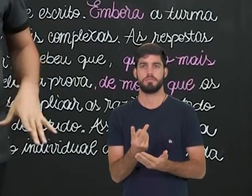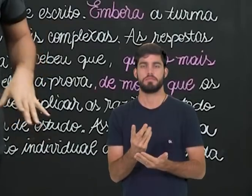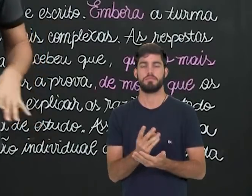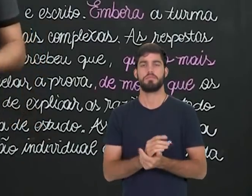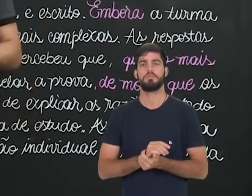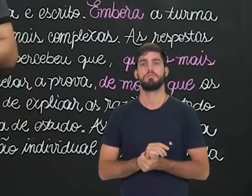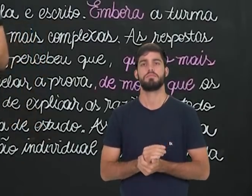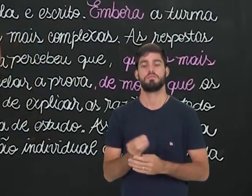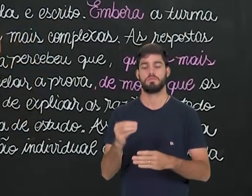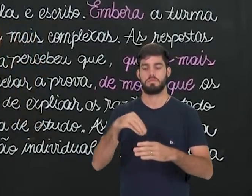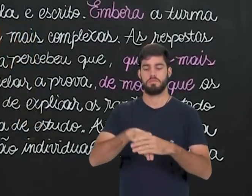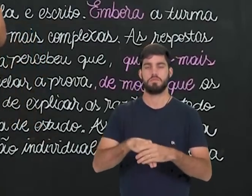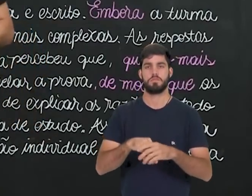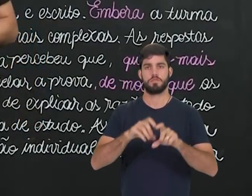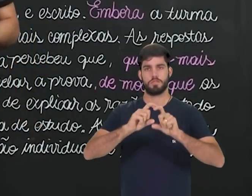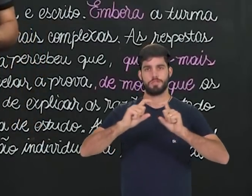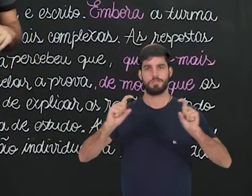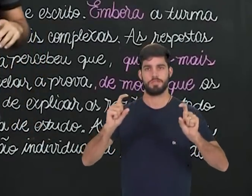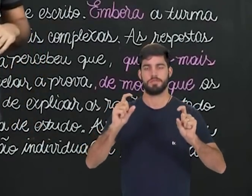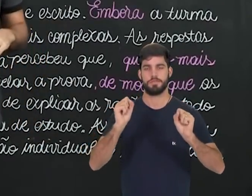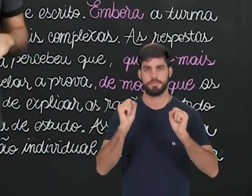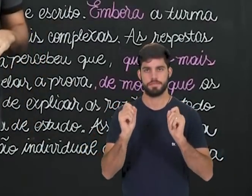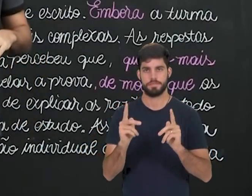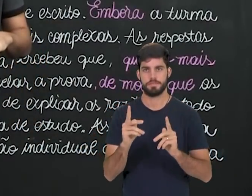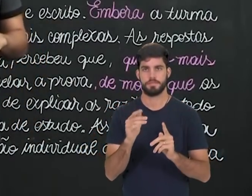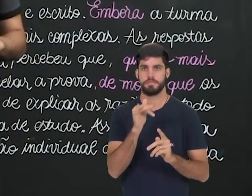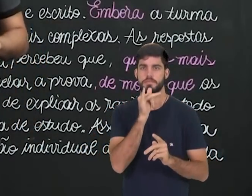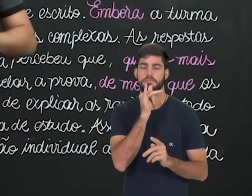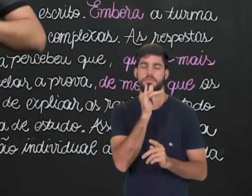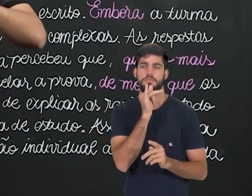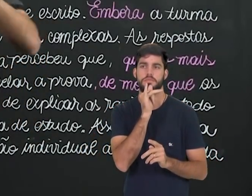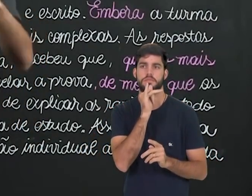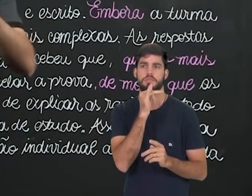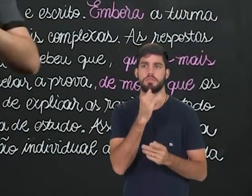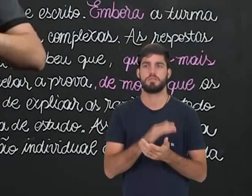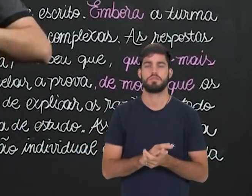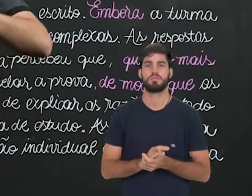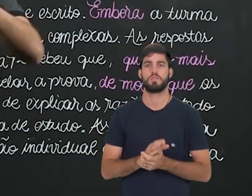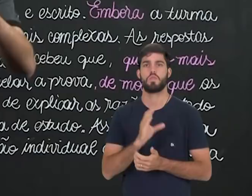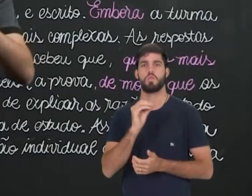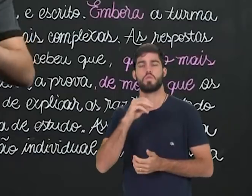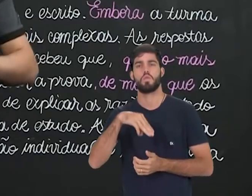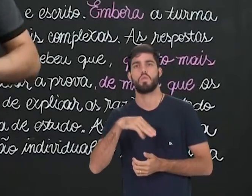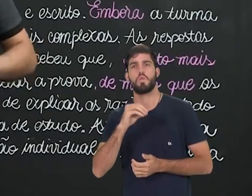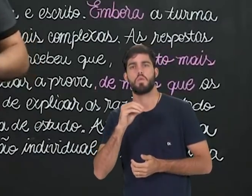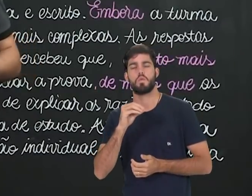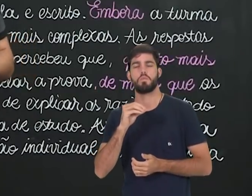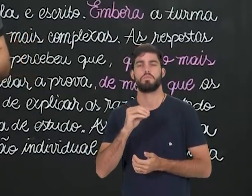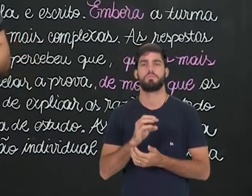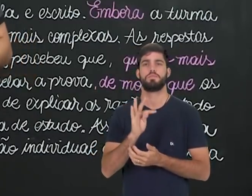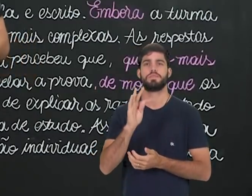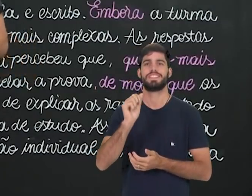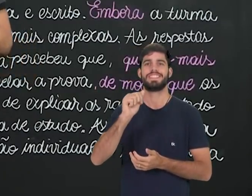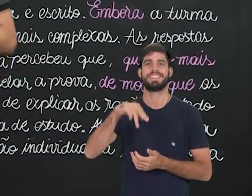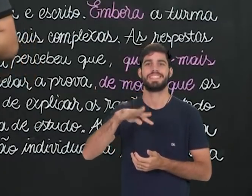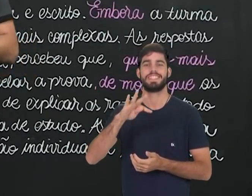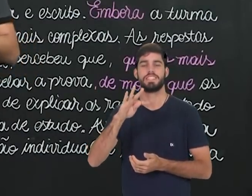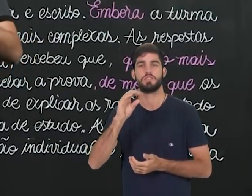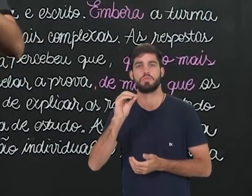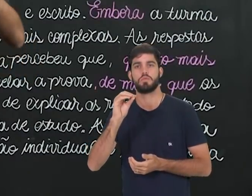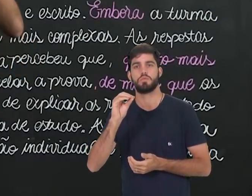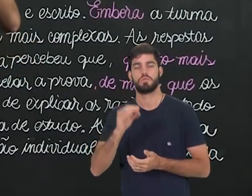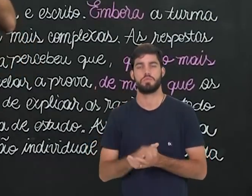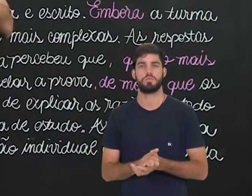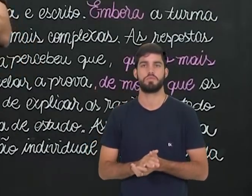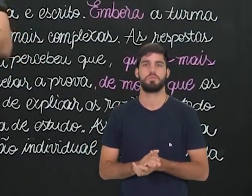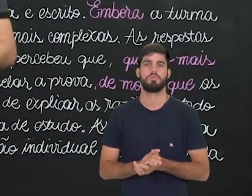período composto, dentro dessa oração. Expressões comparativas como assim como, tal como, tanto quanto,